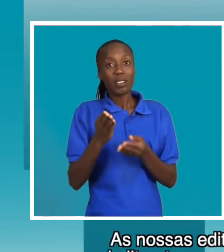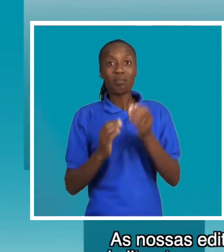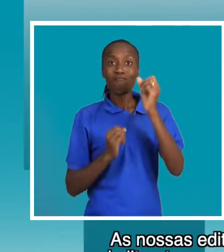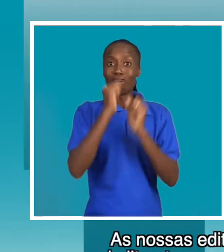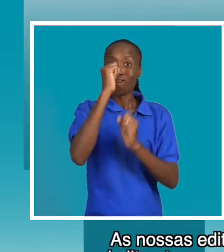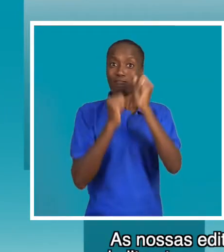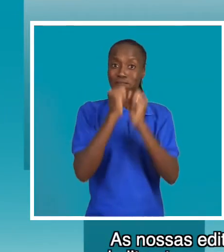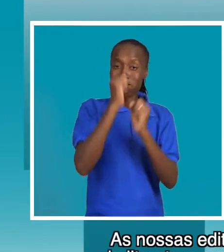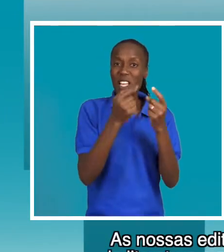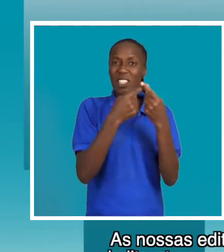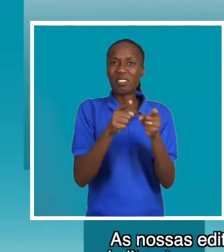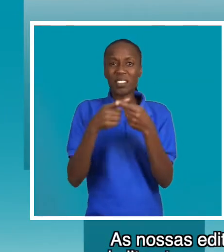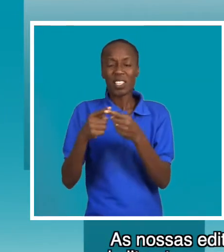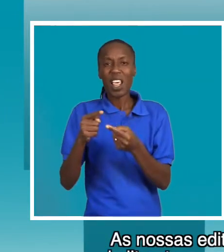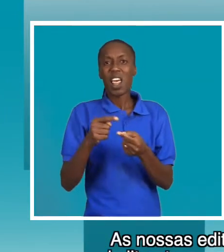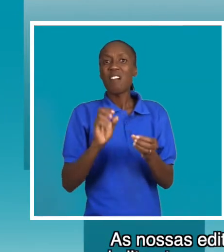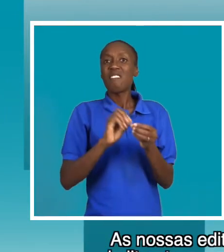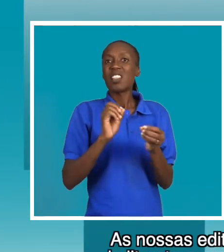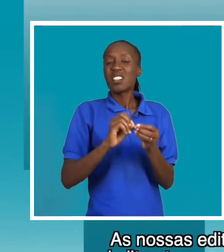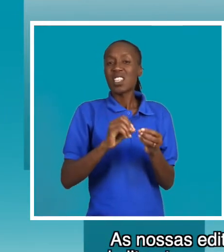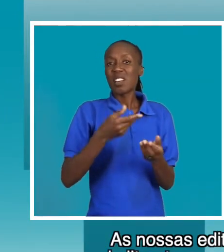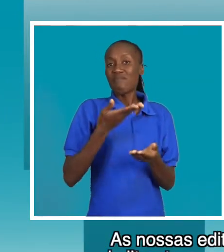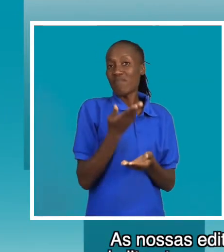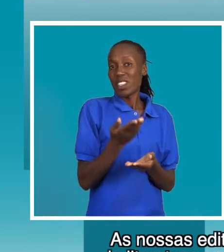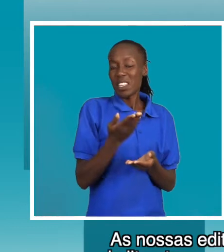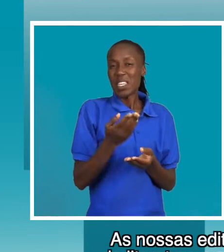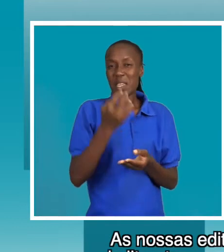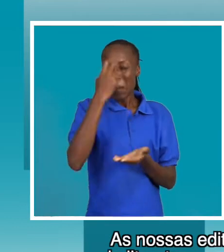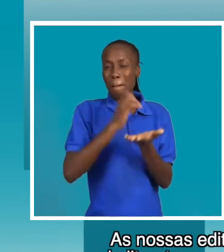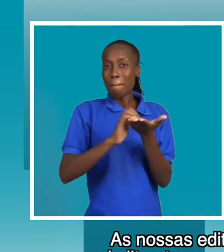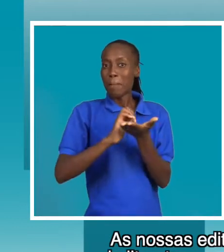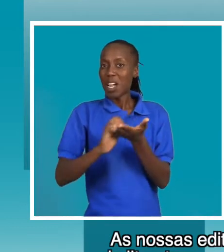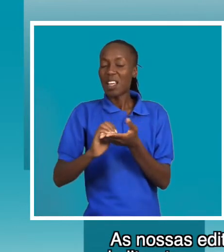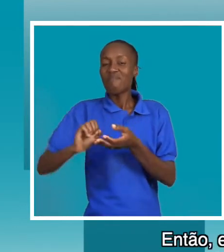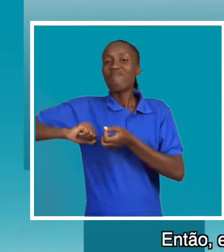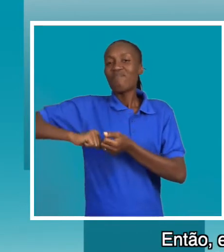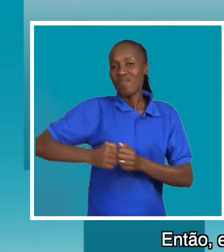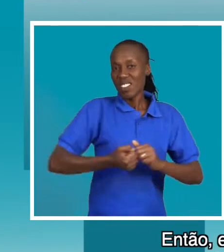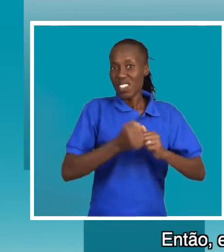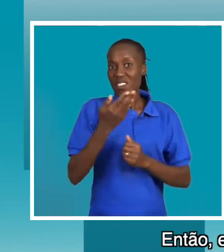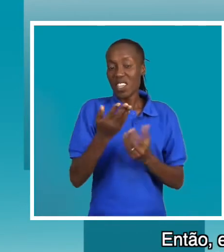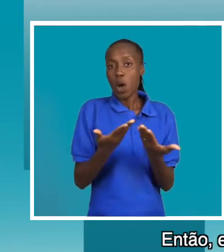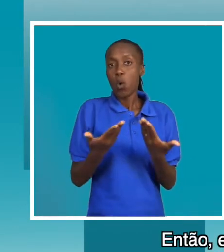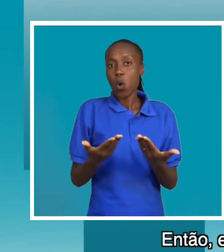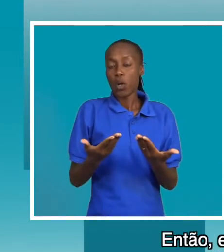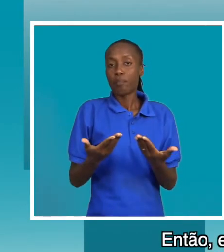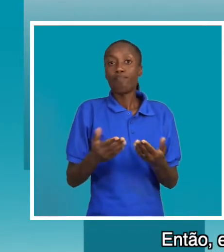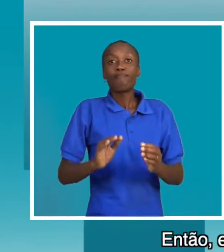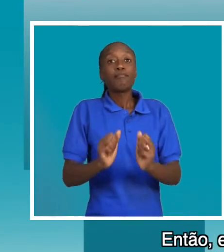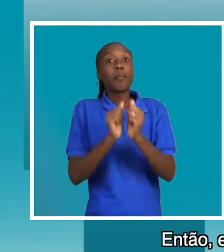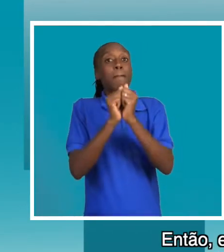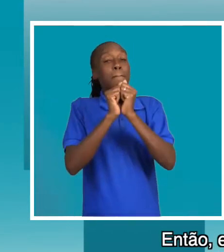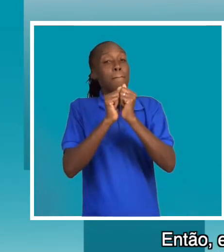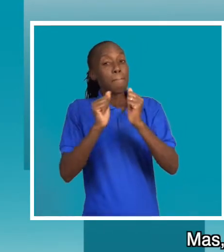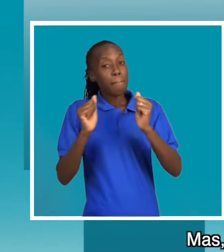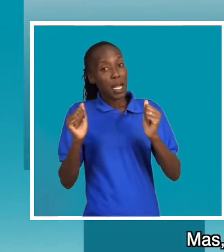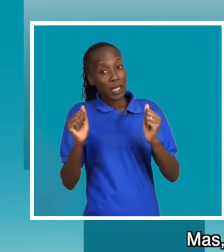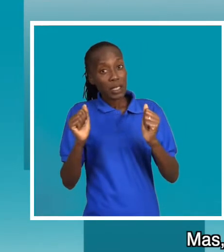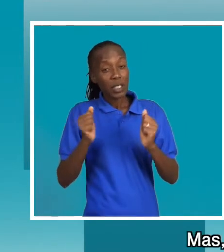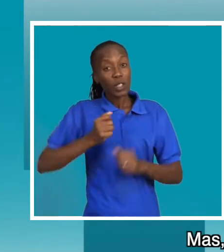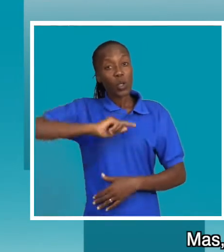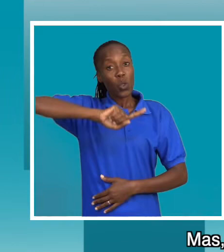nossas editoras não produzem material livre de literatura ou outros materiais científicos em braile. Então, esse é o grande desafio que nós temos nesse momento.